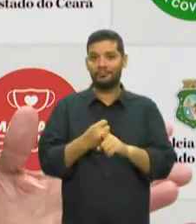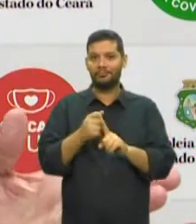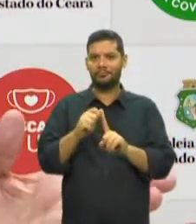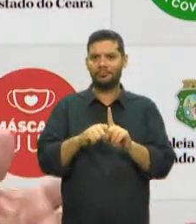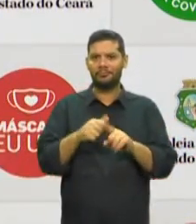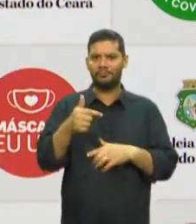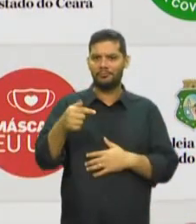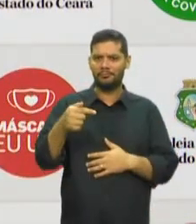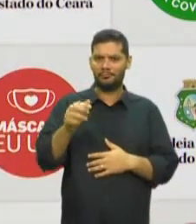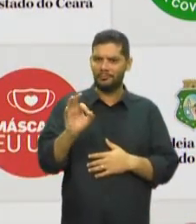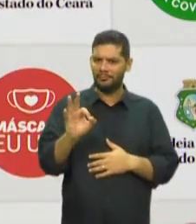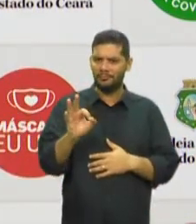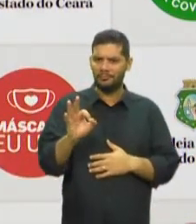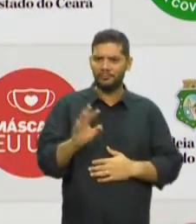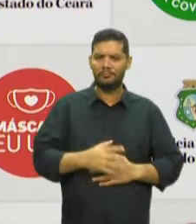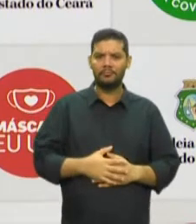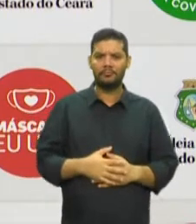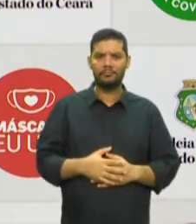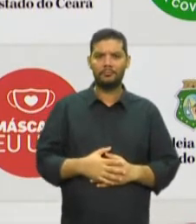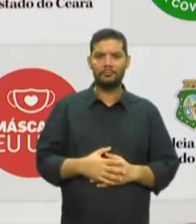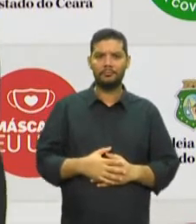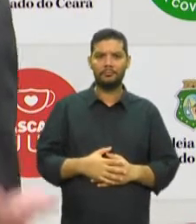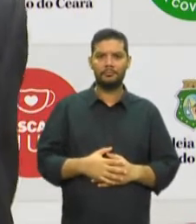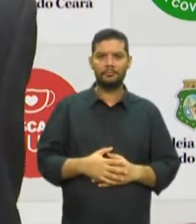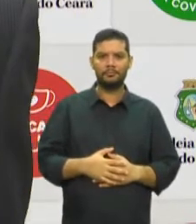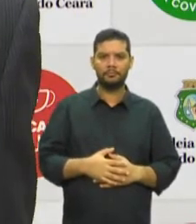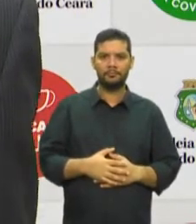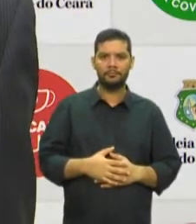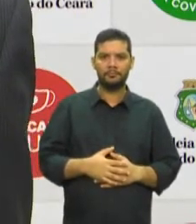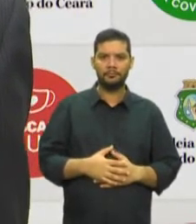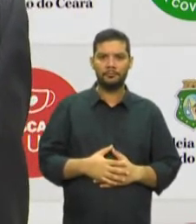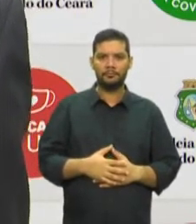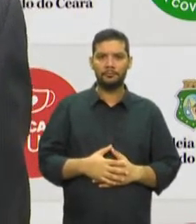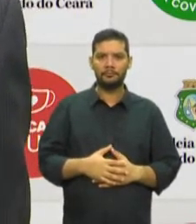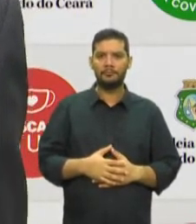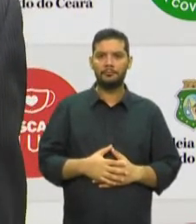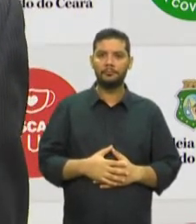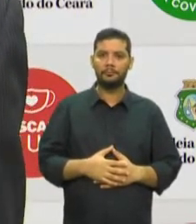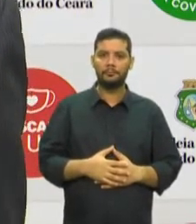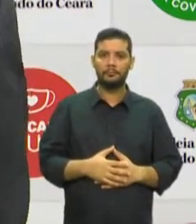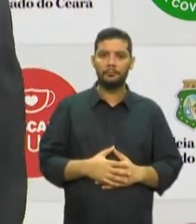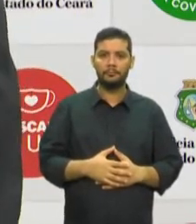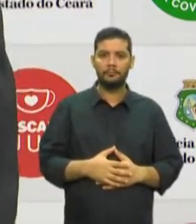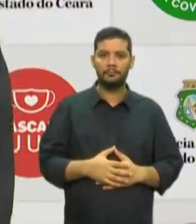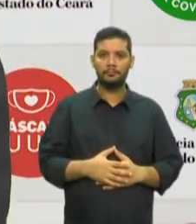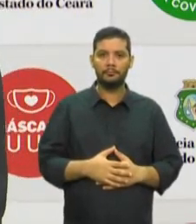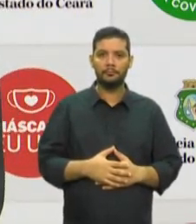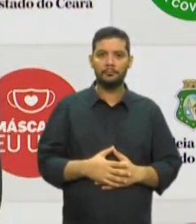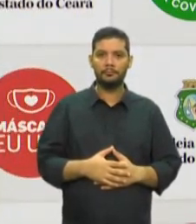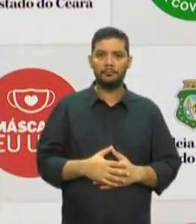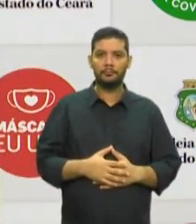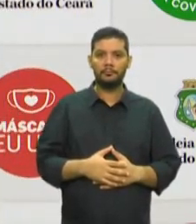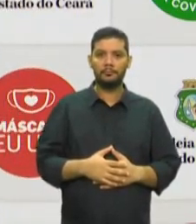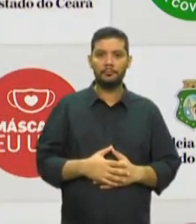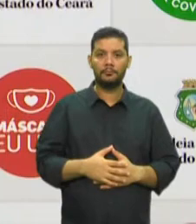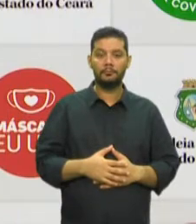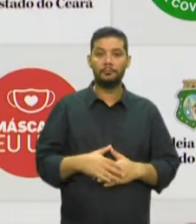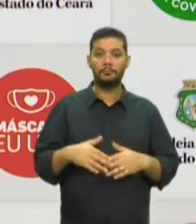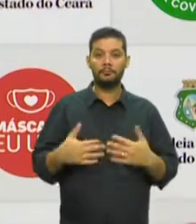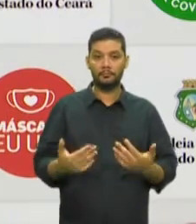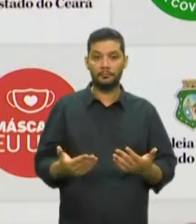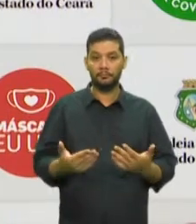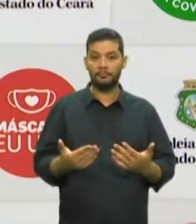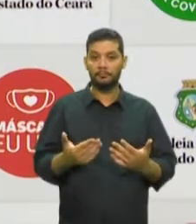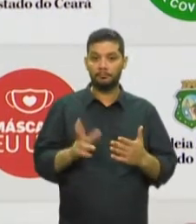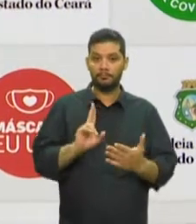2 anos e 7 meses, né? Já mais ou menos, 2 anos e 7 meses. Então o povo cansou de esperar do governo federal respostas